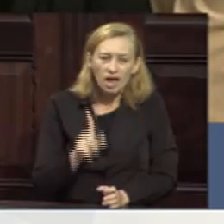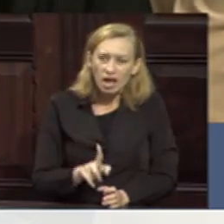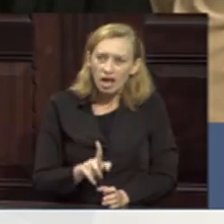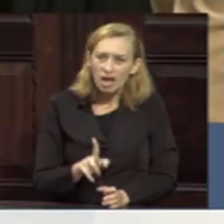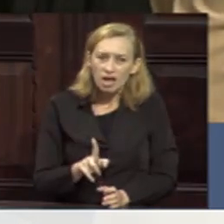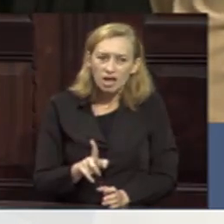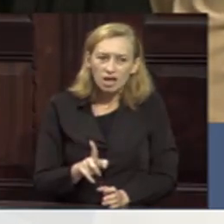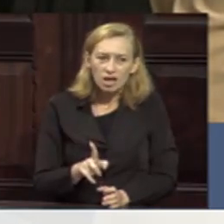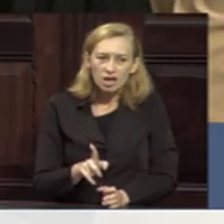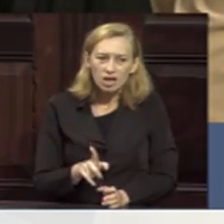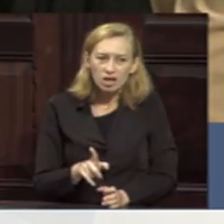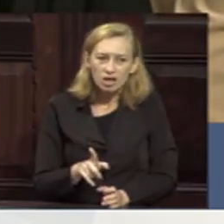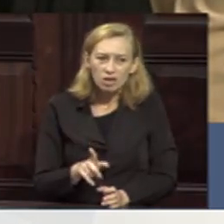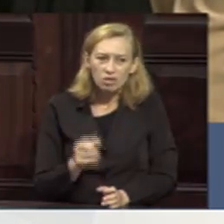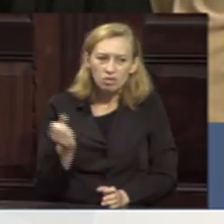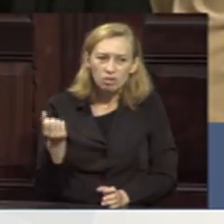legislativo